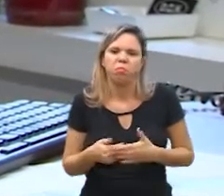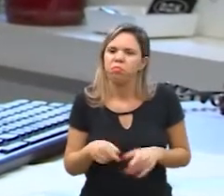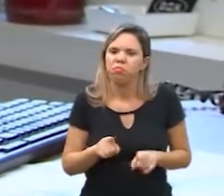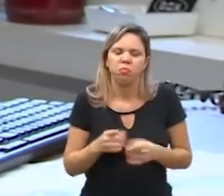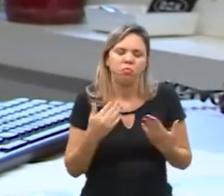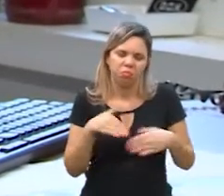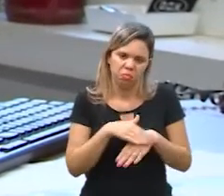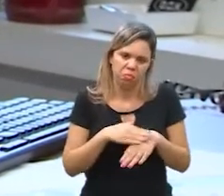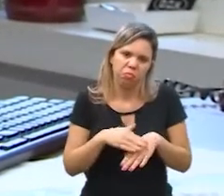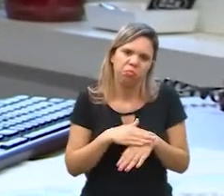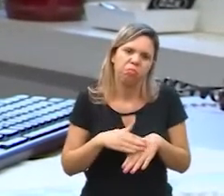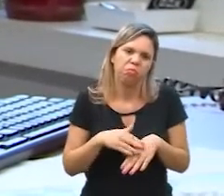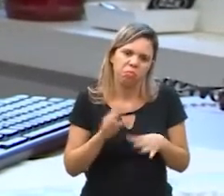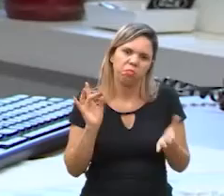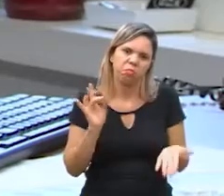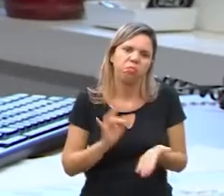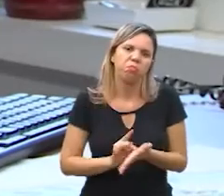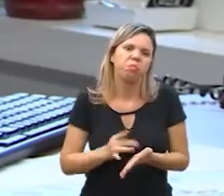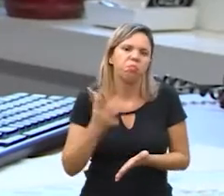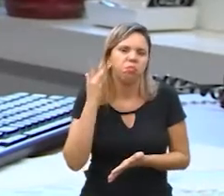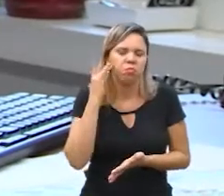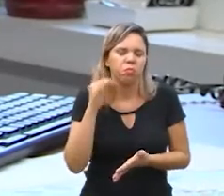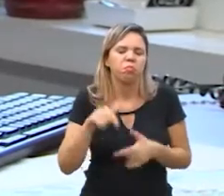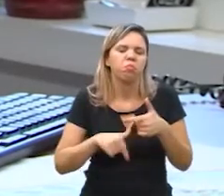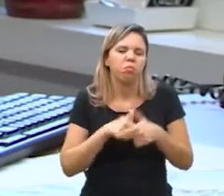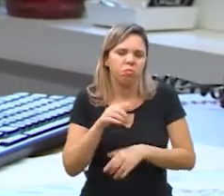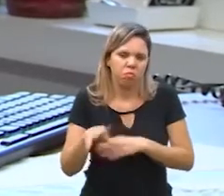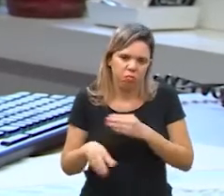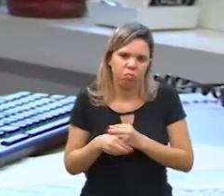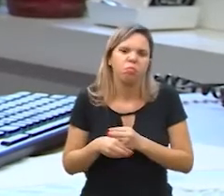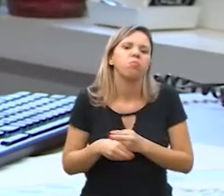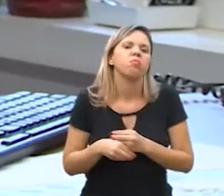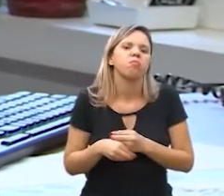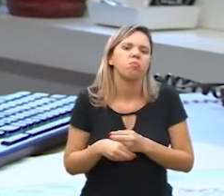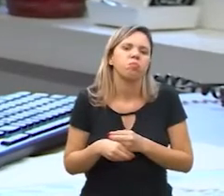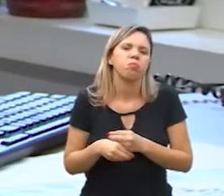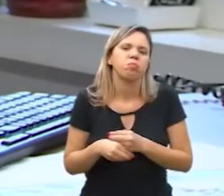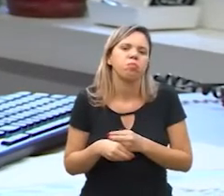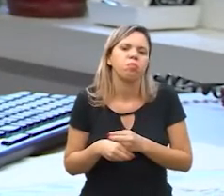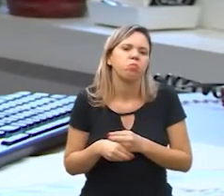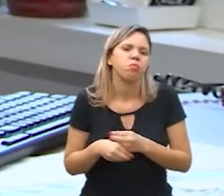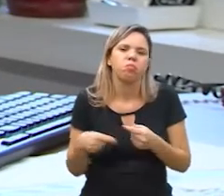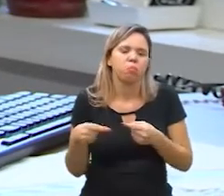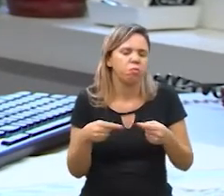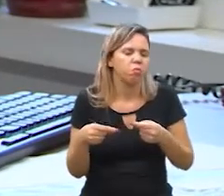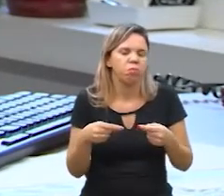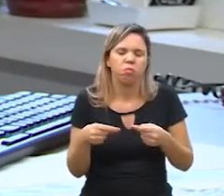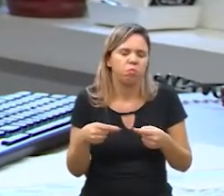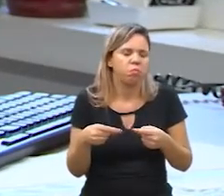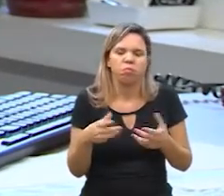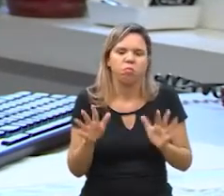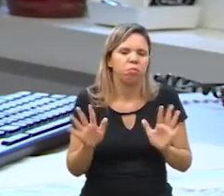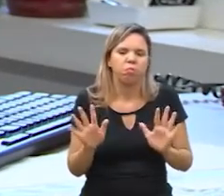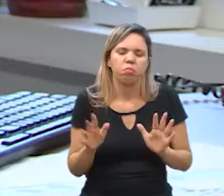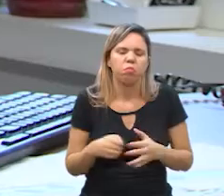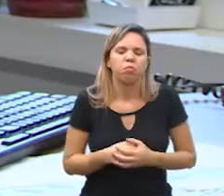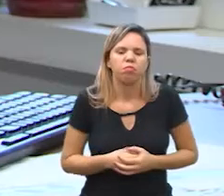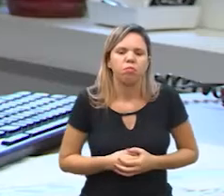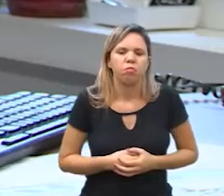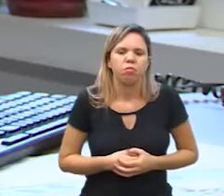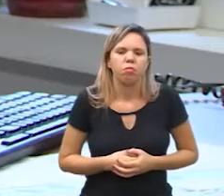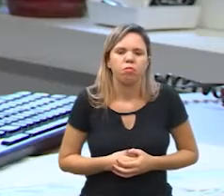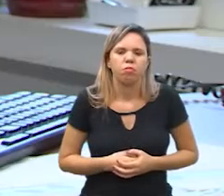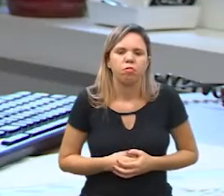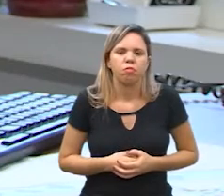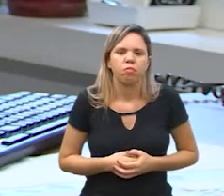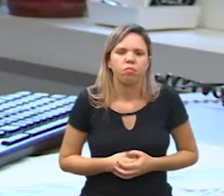porta de conversa, mas de fato eu acho que são atividades que se complementam, não que elas competem, que elas estão ali competindo entre elas, de forma alguma.